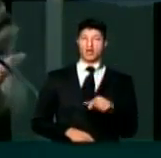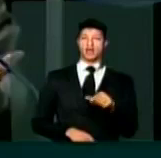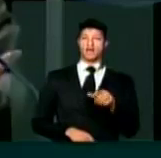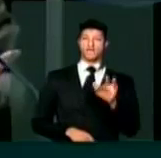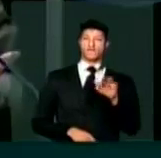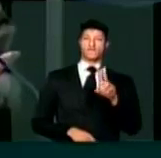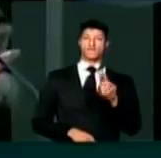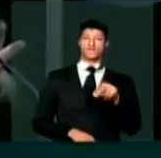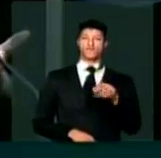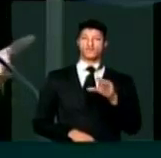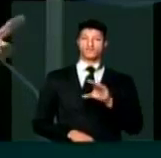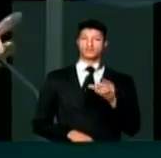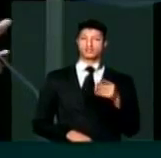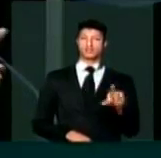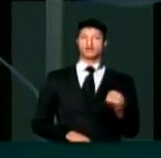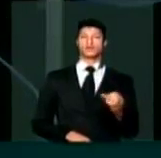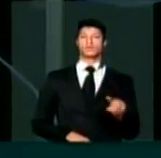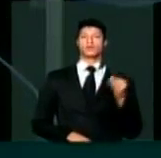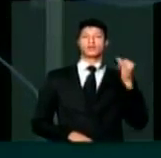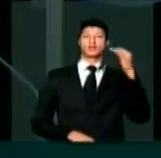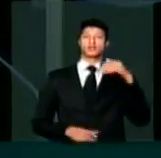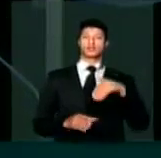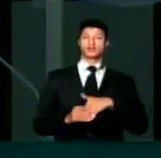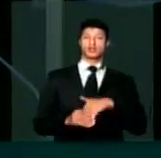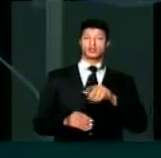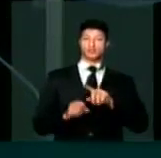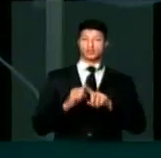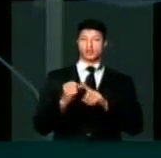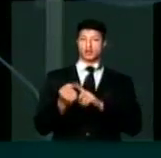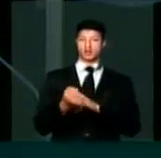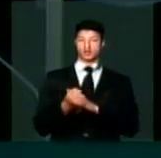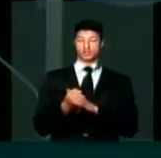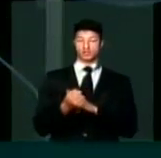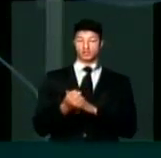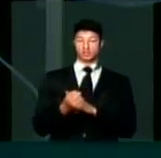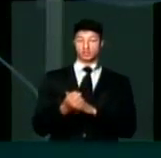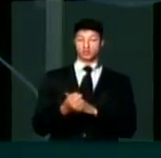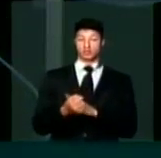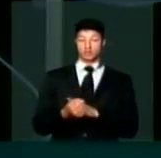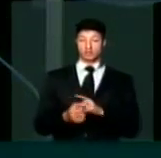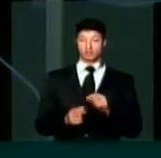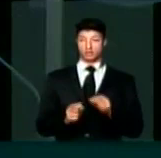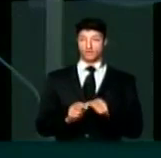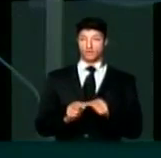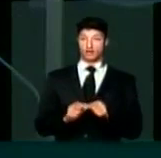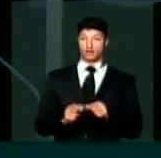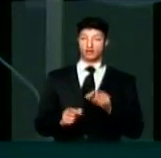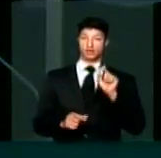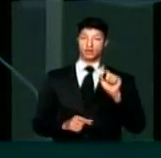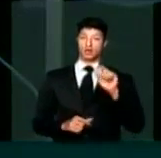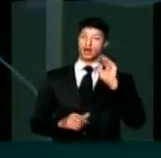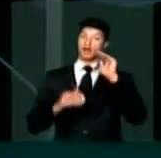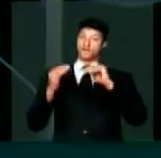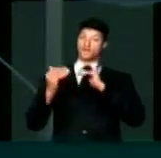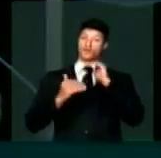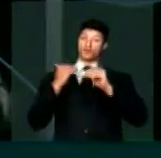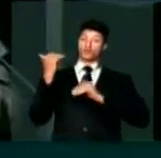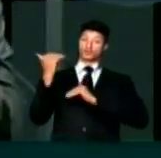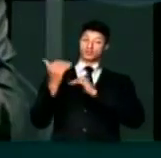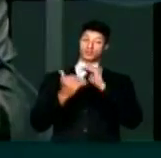essa função elevada na sociedade de fazer com que a